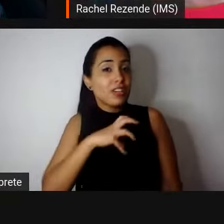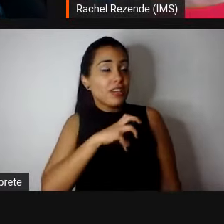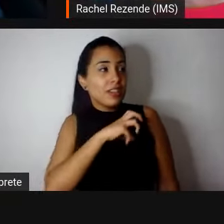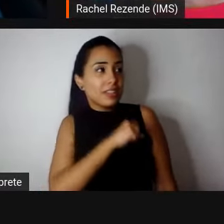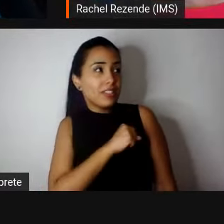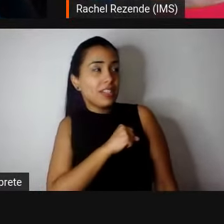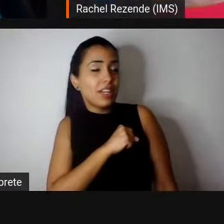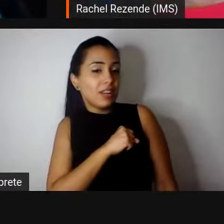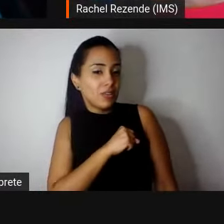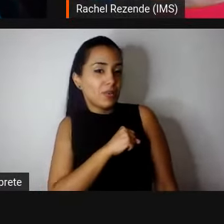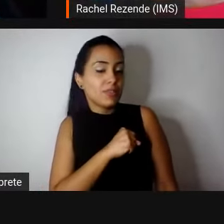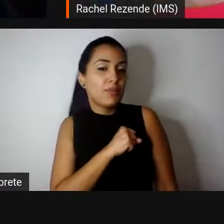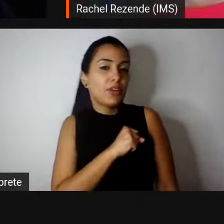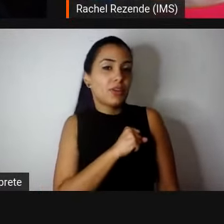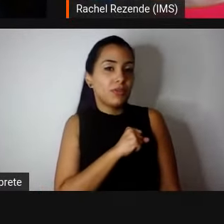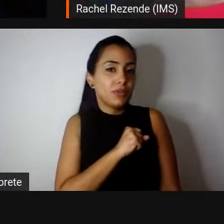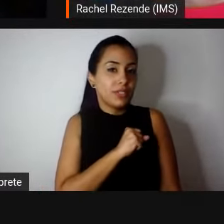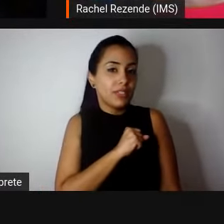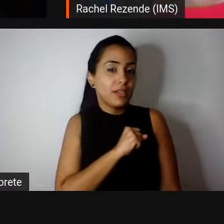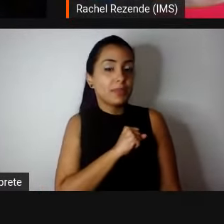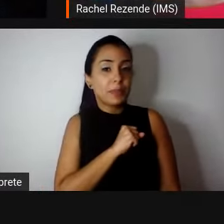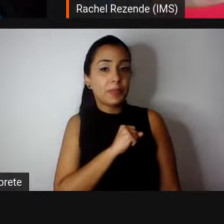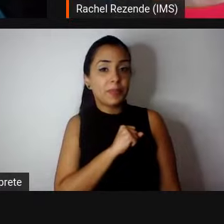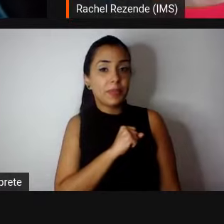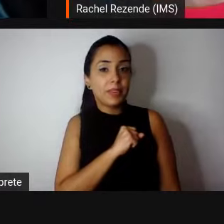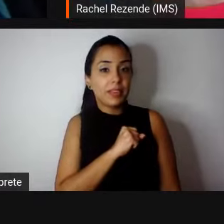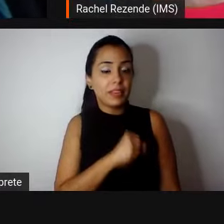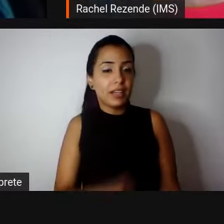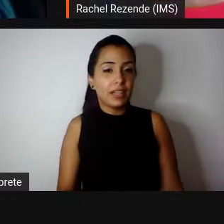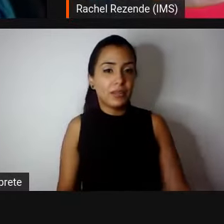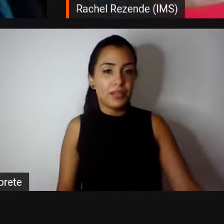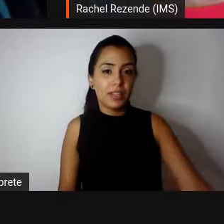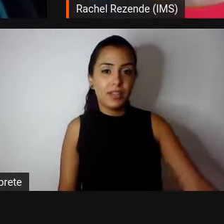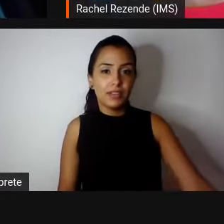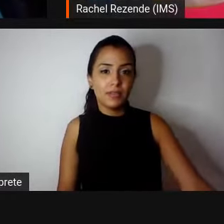sabe, te enche de satisfação.